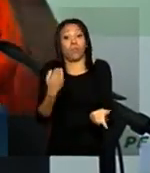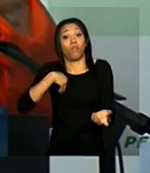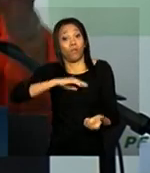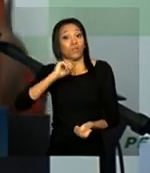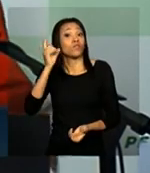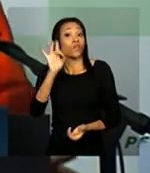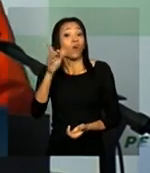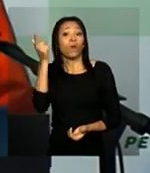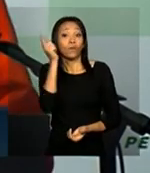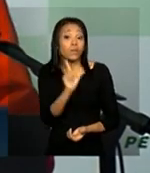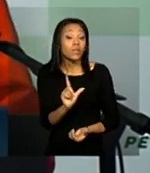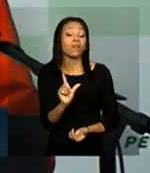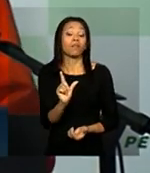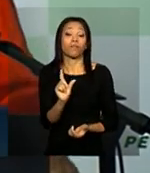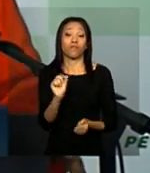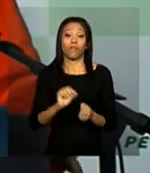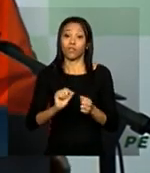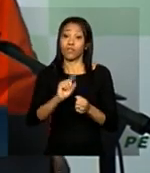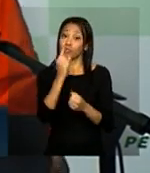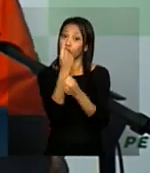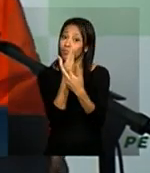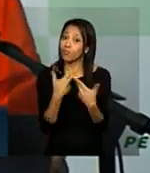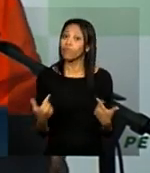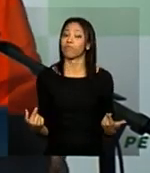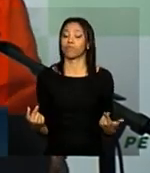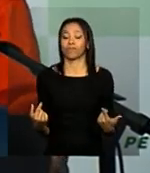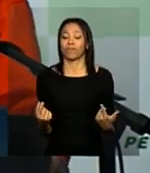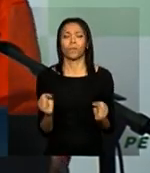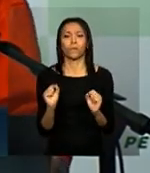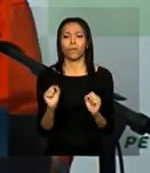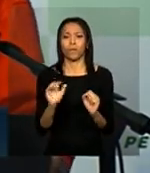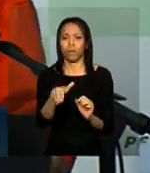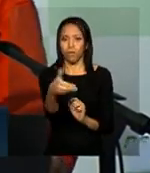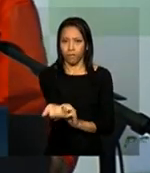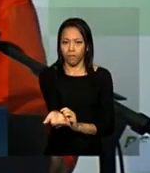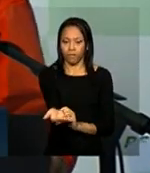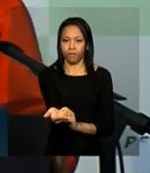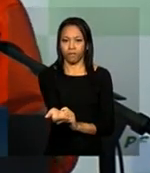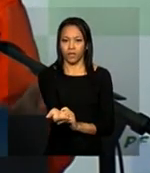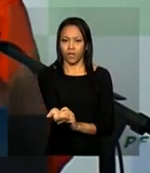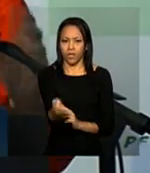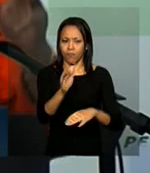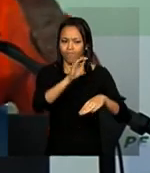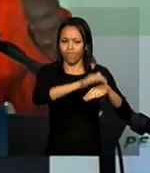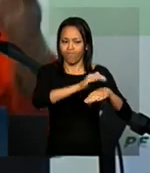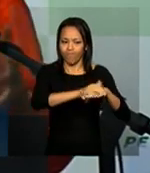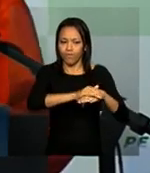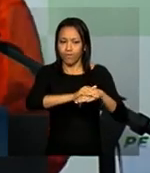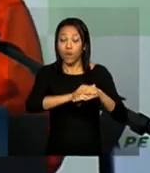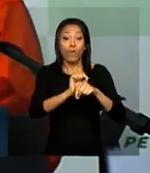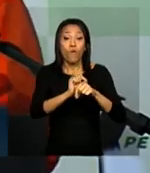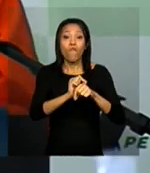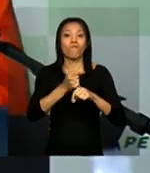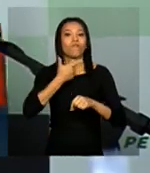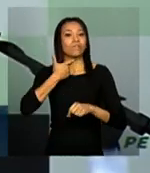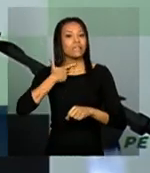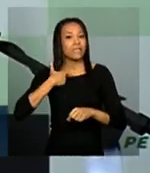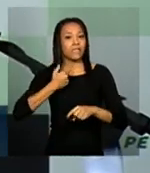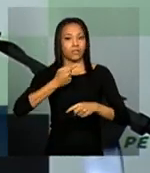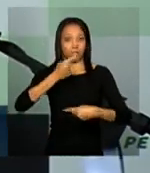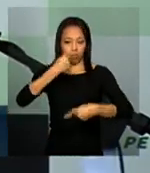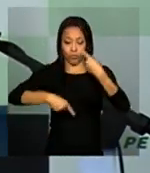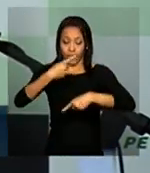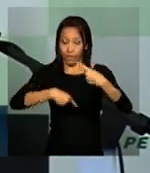realizar de uma forma, quando há essa vontade política que